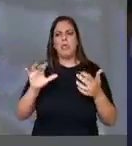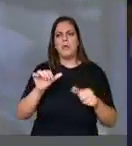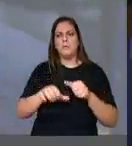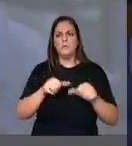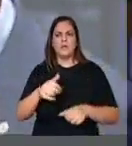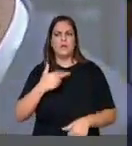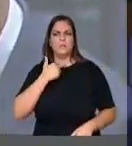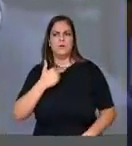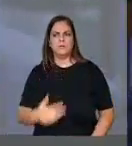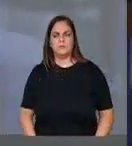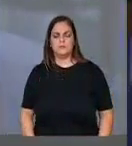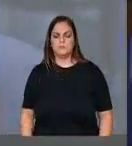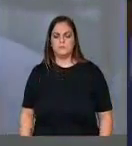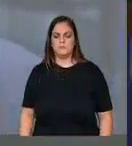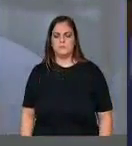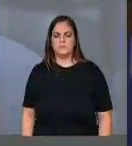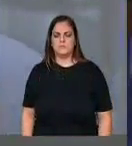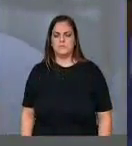que seja.